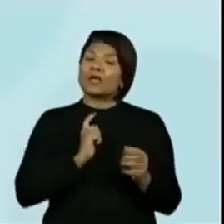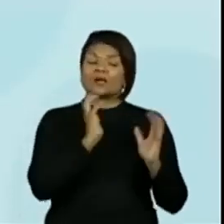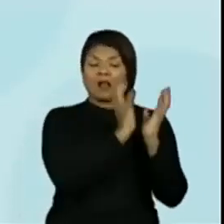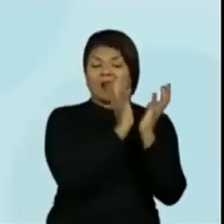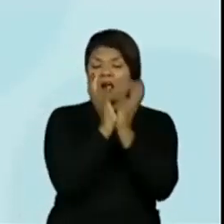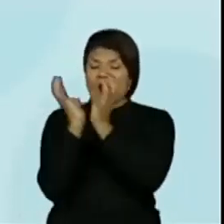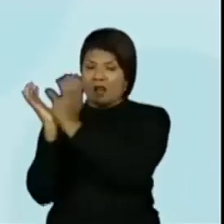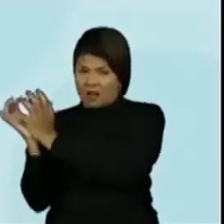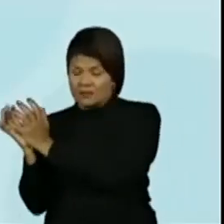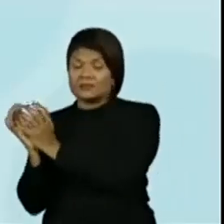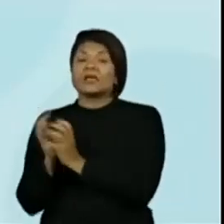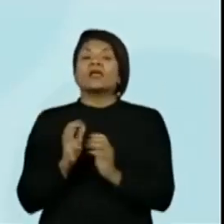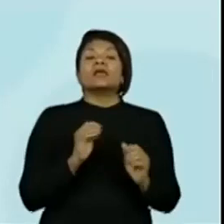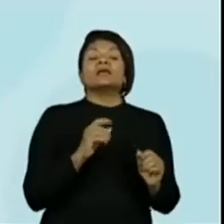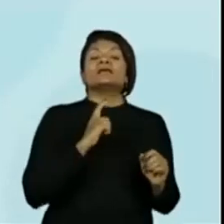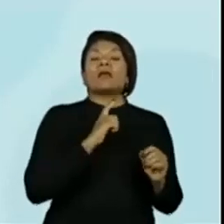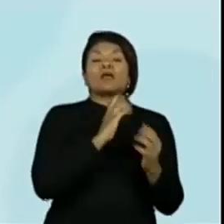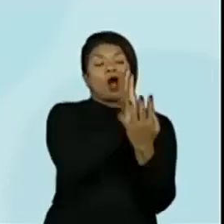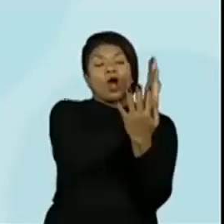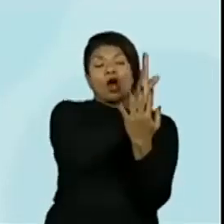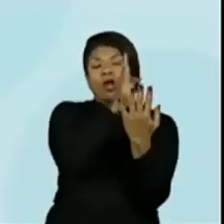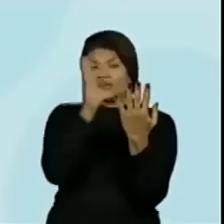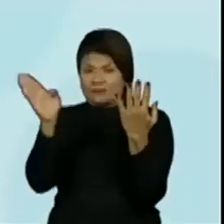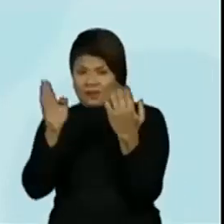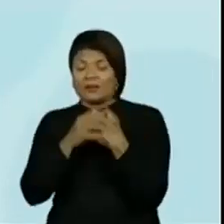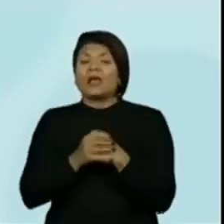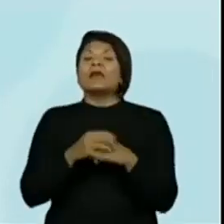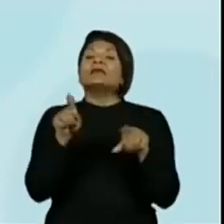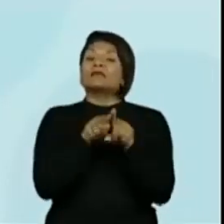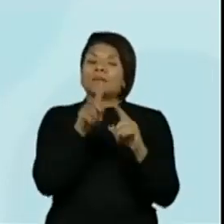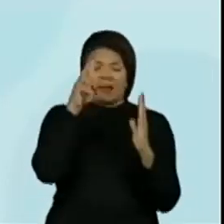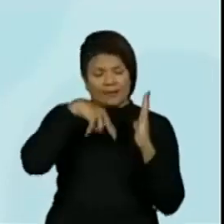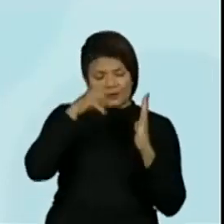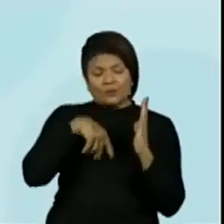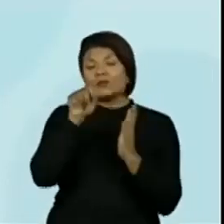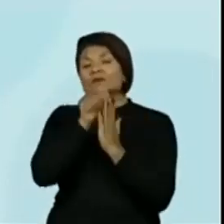ordens. Fizemos aí a leitura, né? E eu escrevi